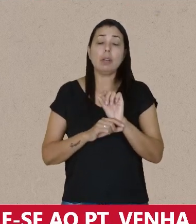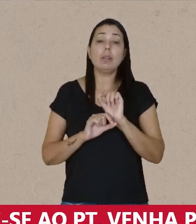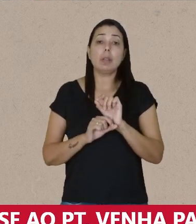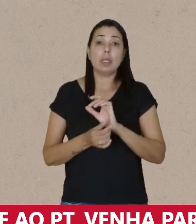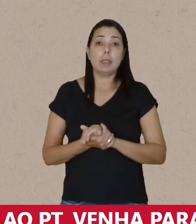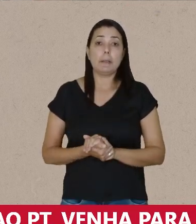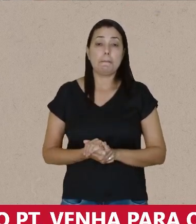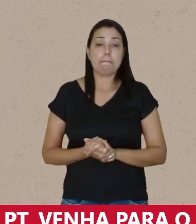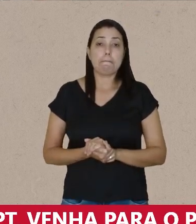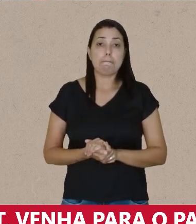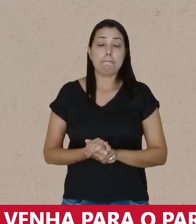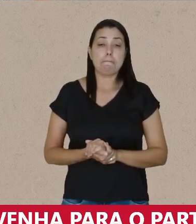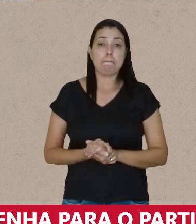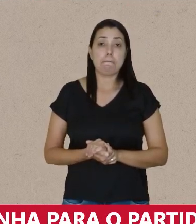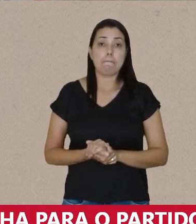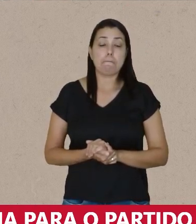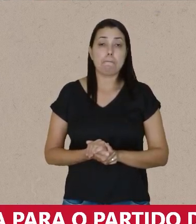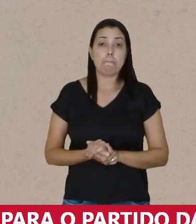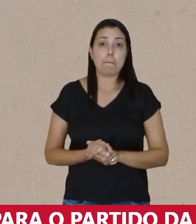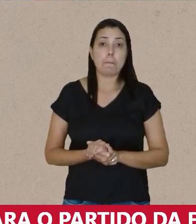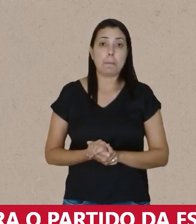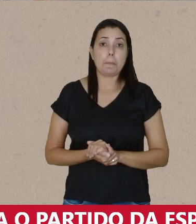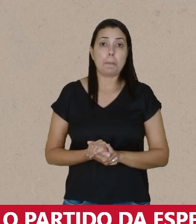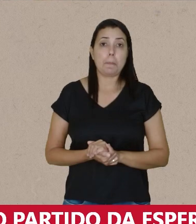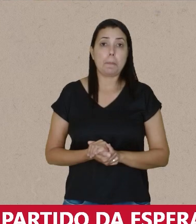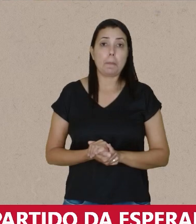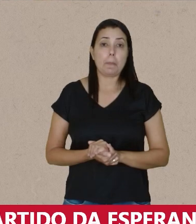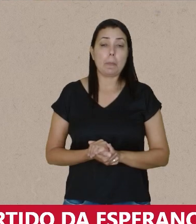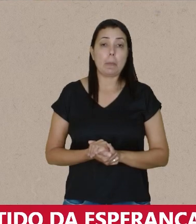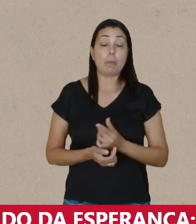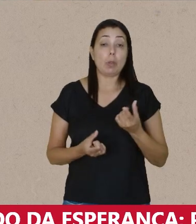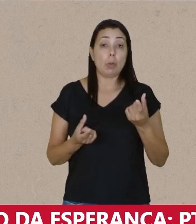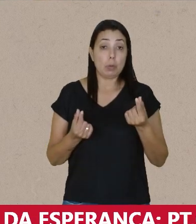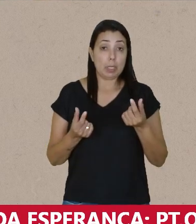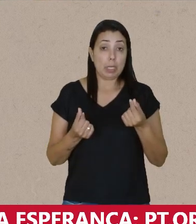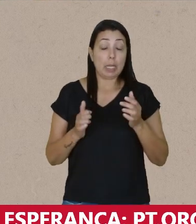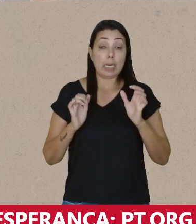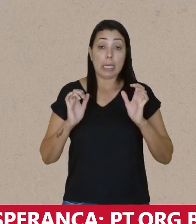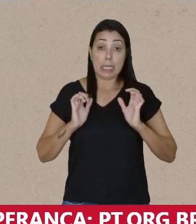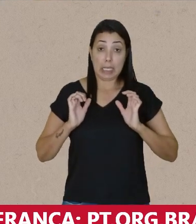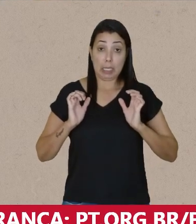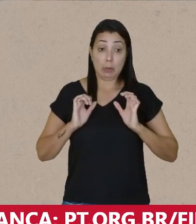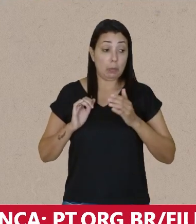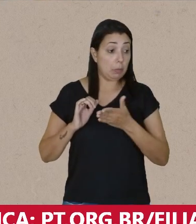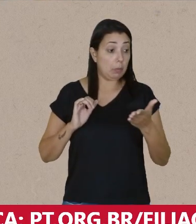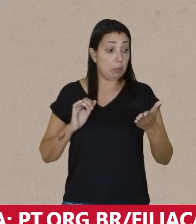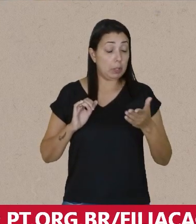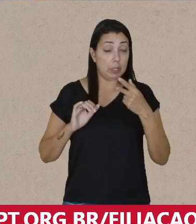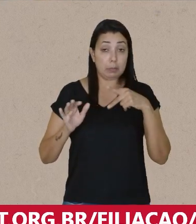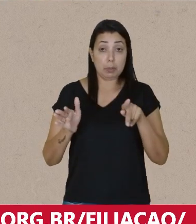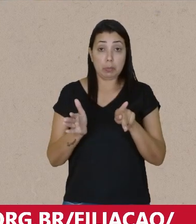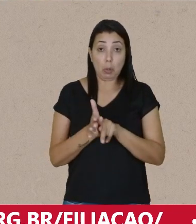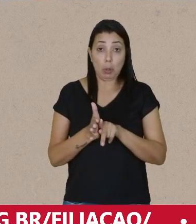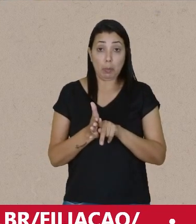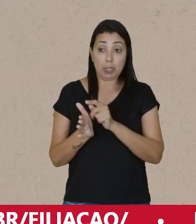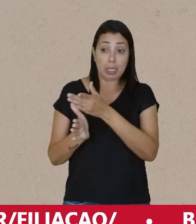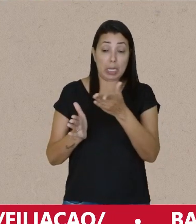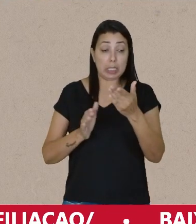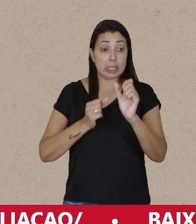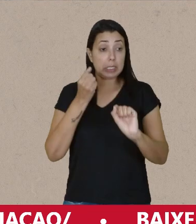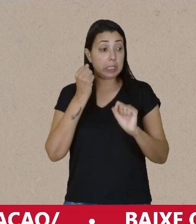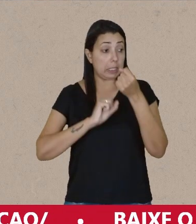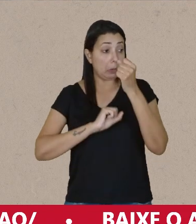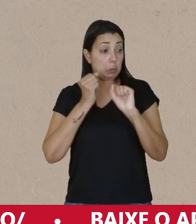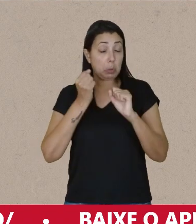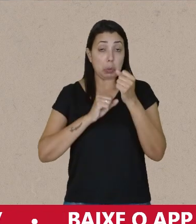fiscal, em que a renda e a riqueza dos proprietários dessas empresas